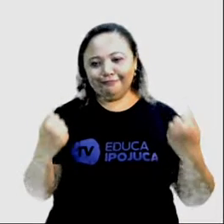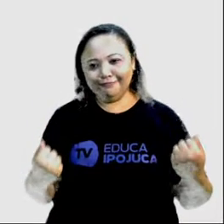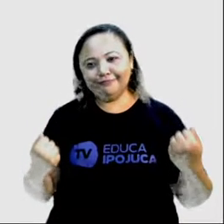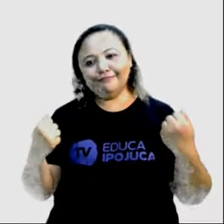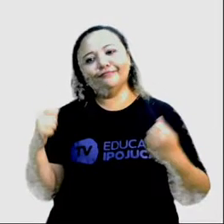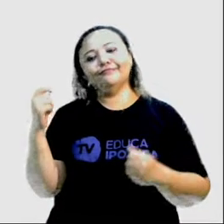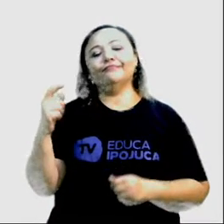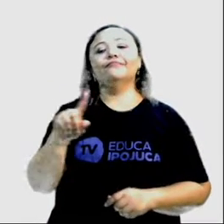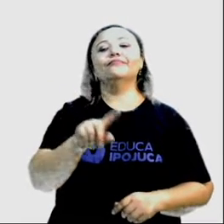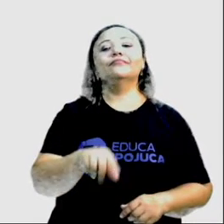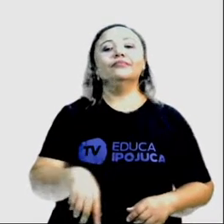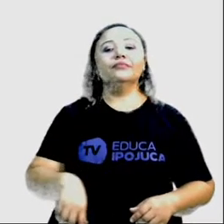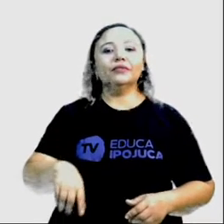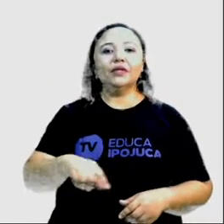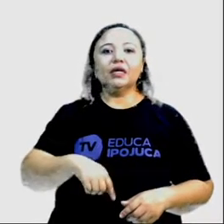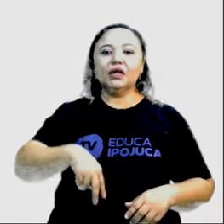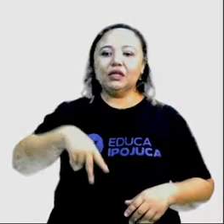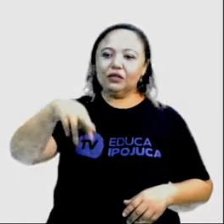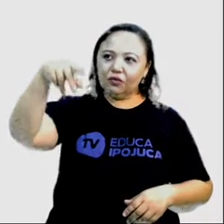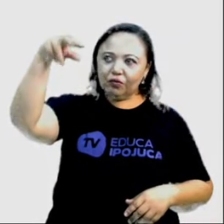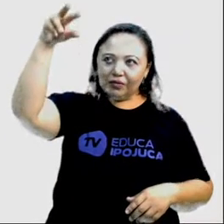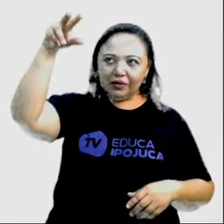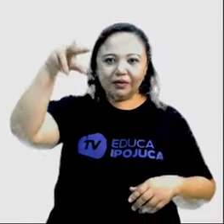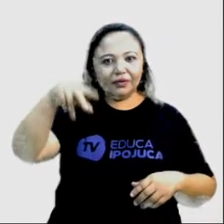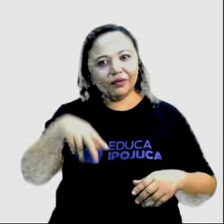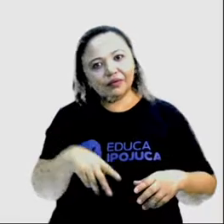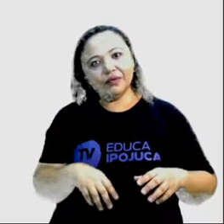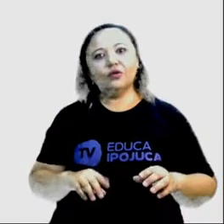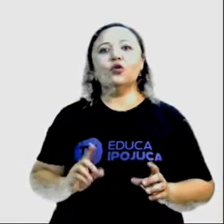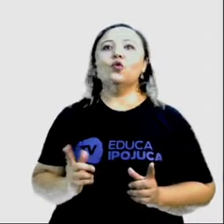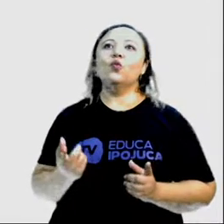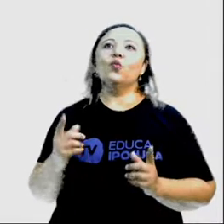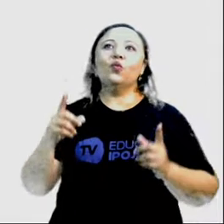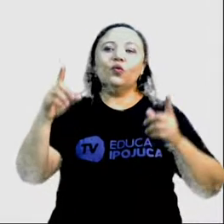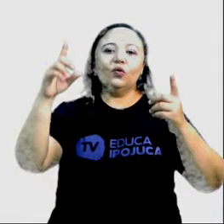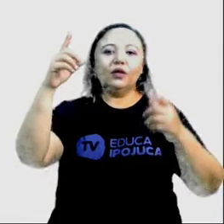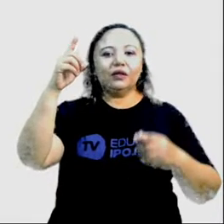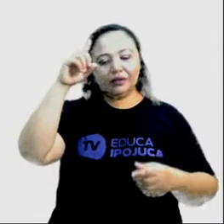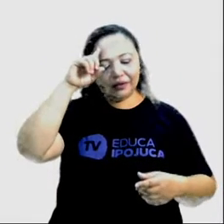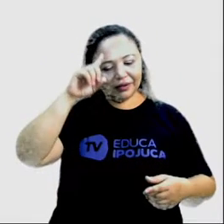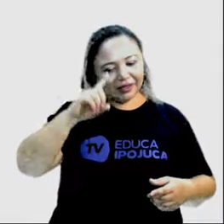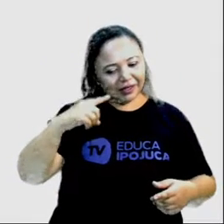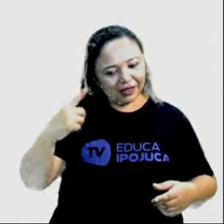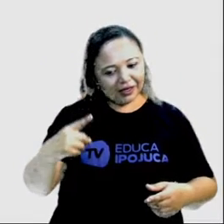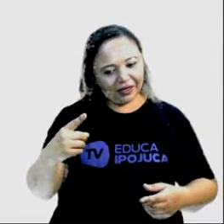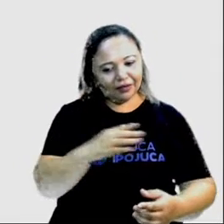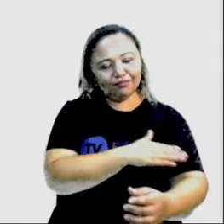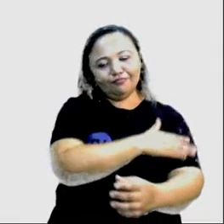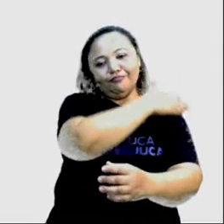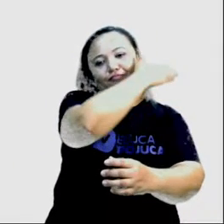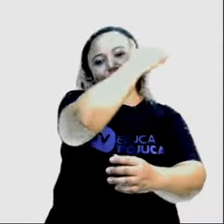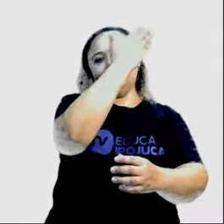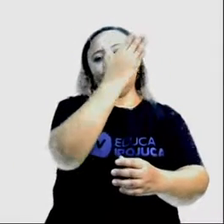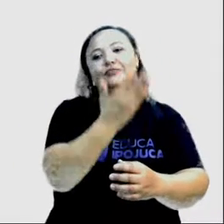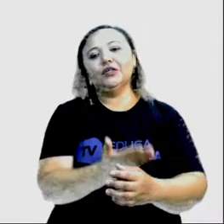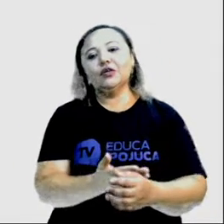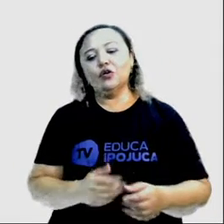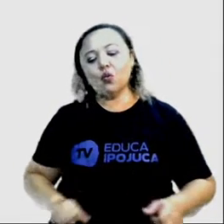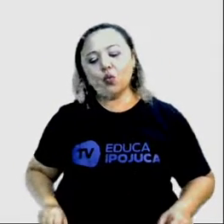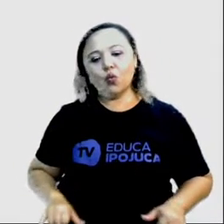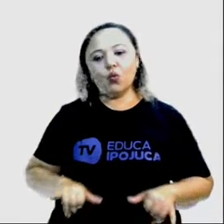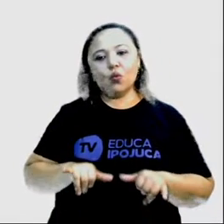pesado. Ele sobe e desce morro o dia inteiro, com um